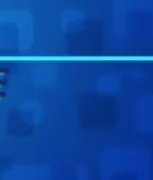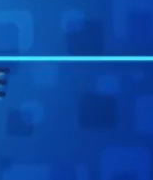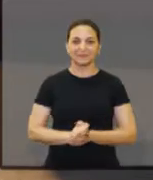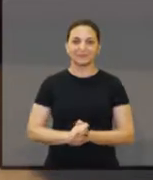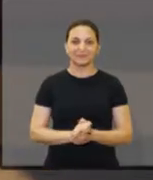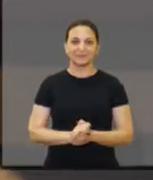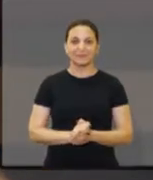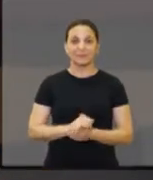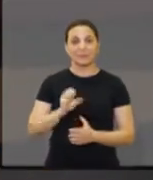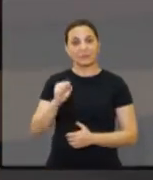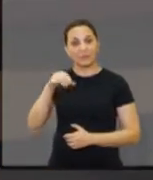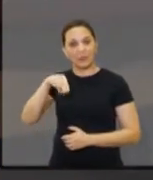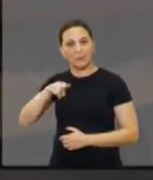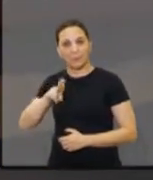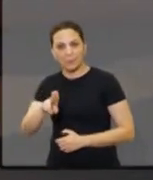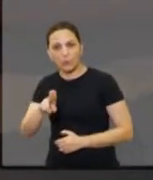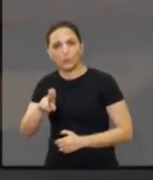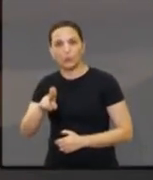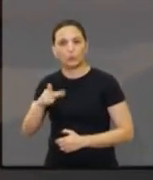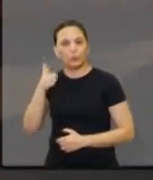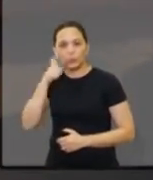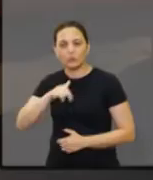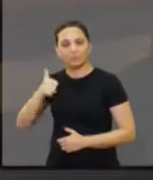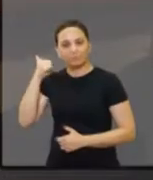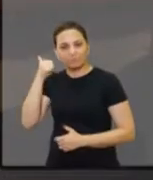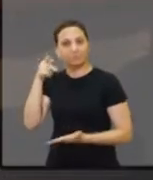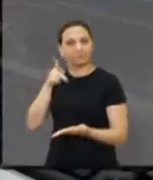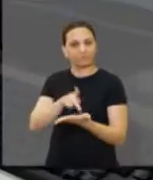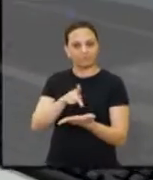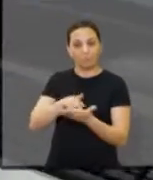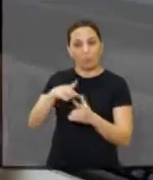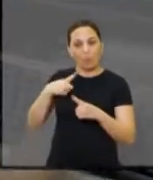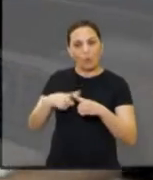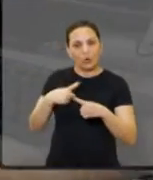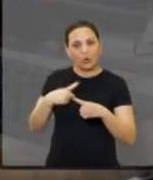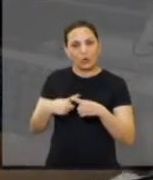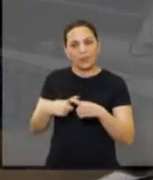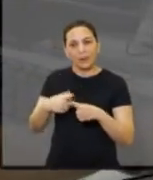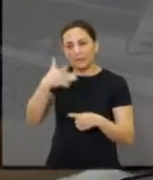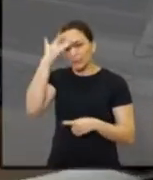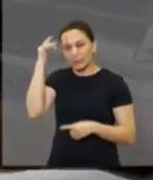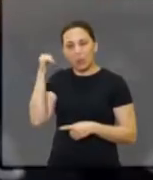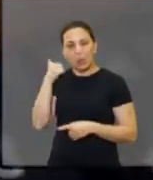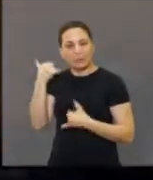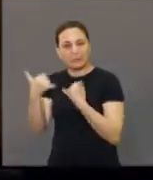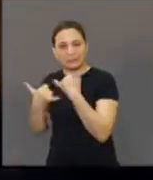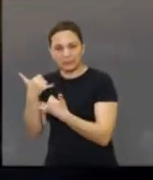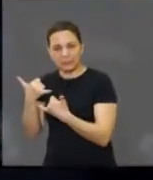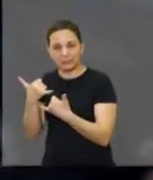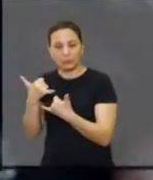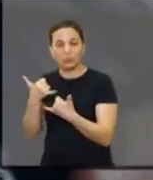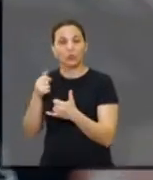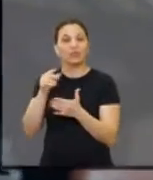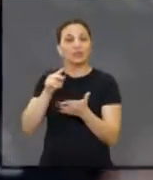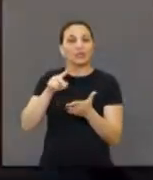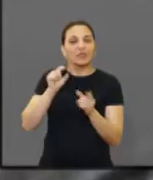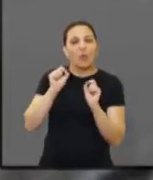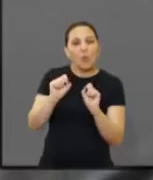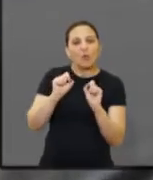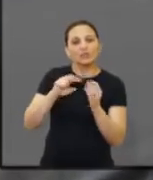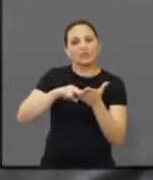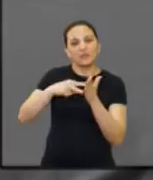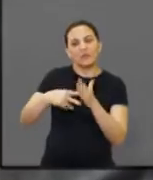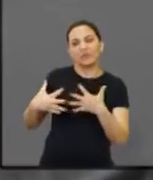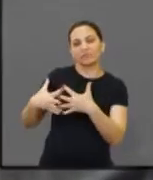às vezes o samu deixa de atender uma ocorrência real por conta de totti eles historicamente causam